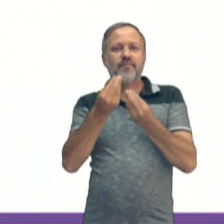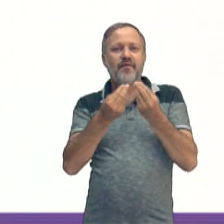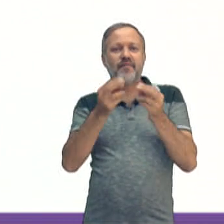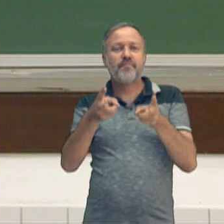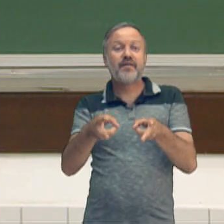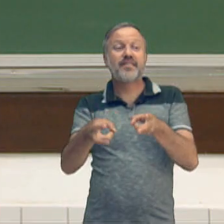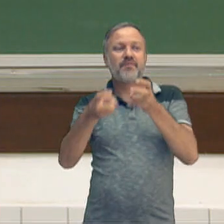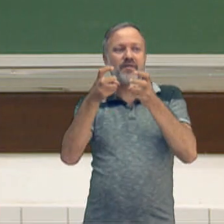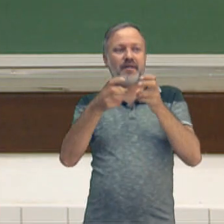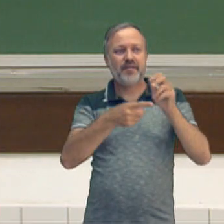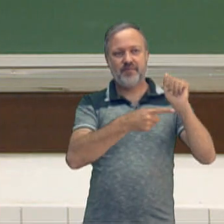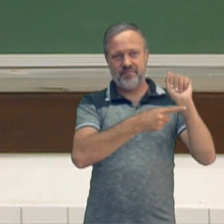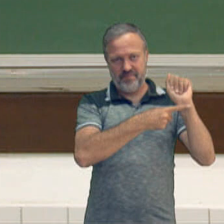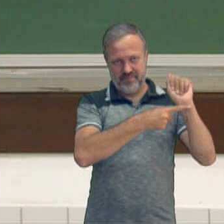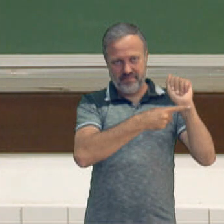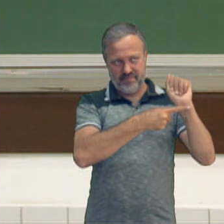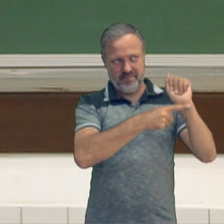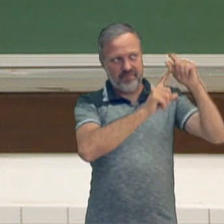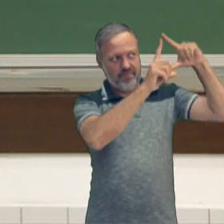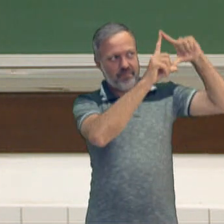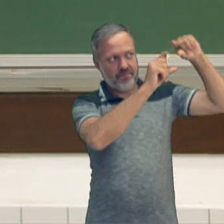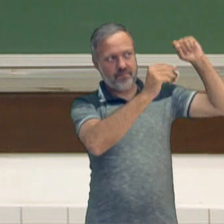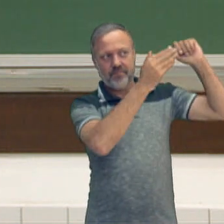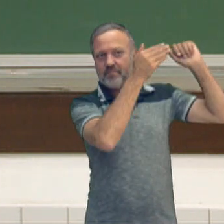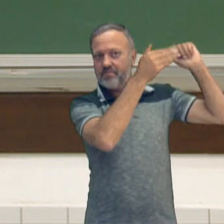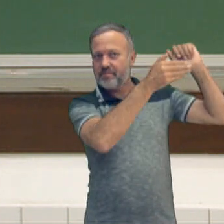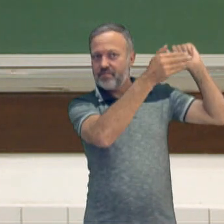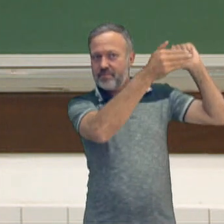da letra A, fases da lua,